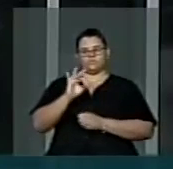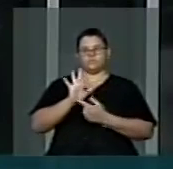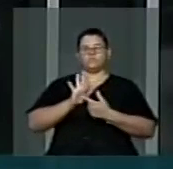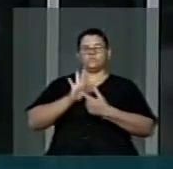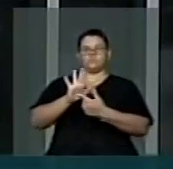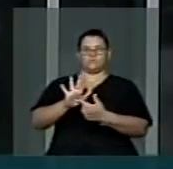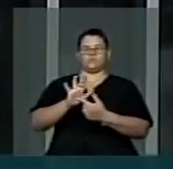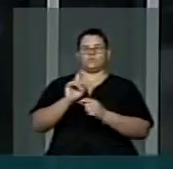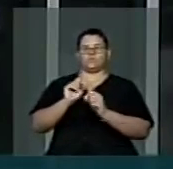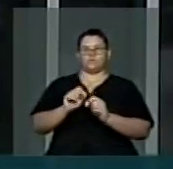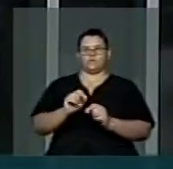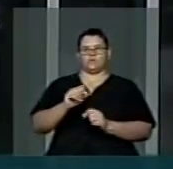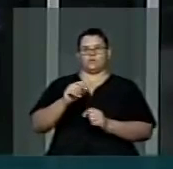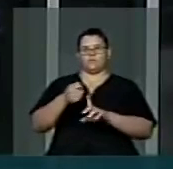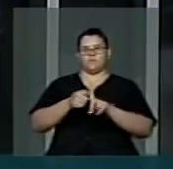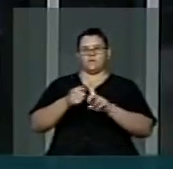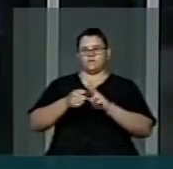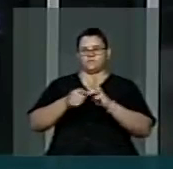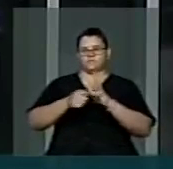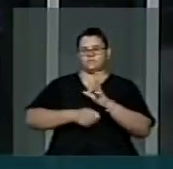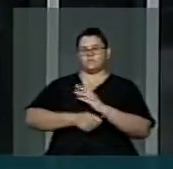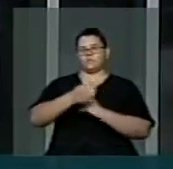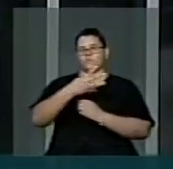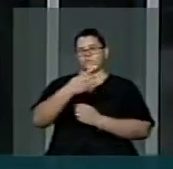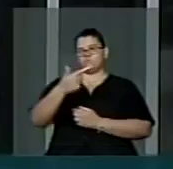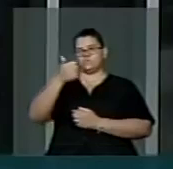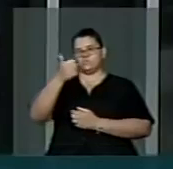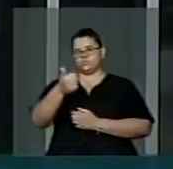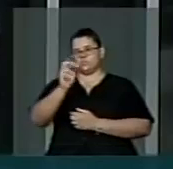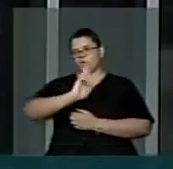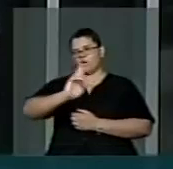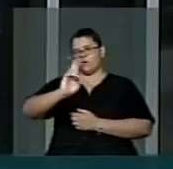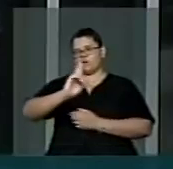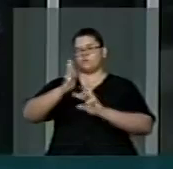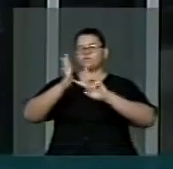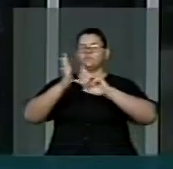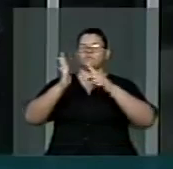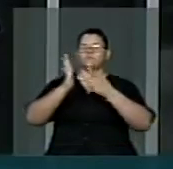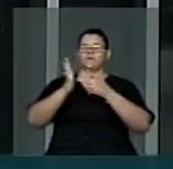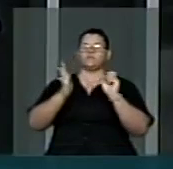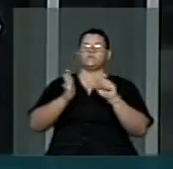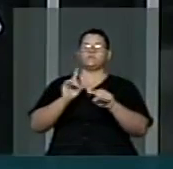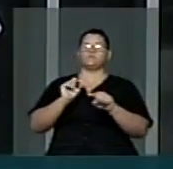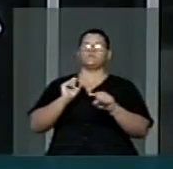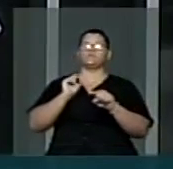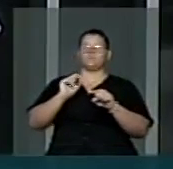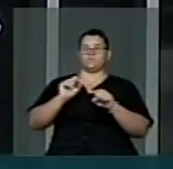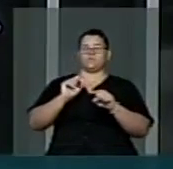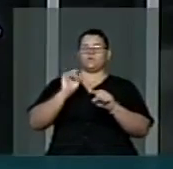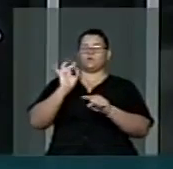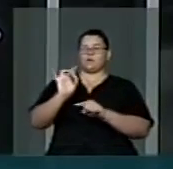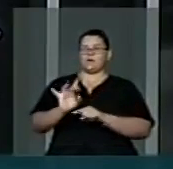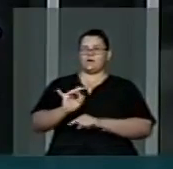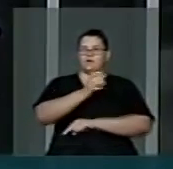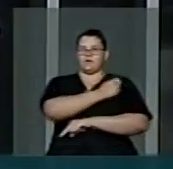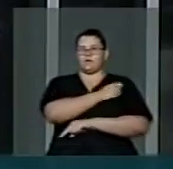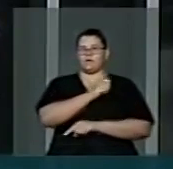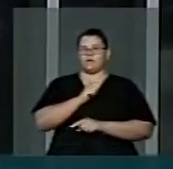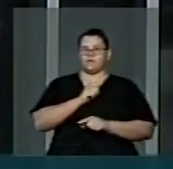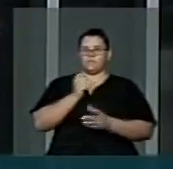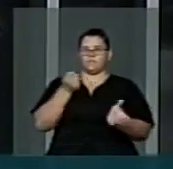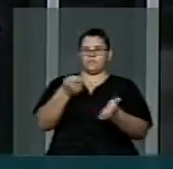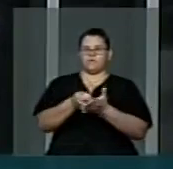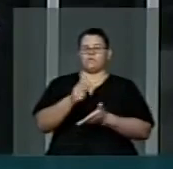mensalidade média de R$ 421, o que significa que cada aluno custou R$ 5 mil por ano, seja de